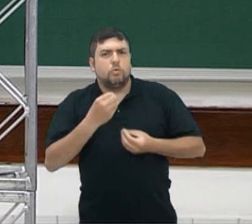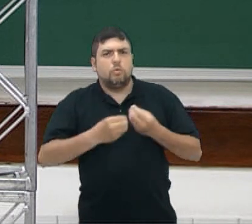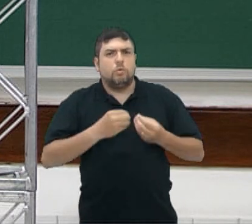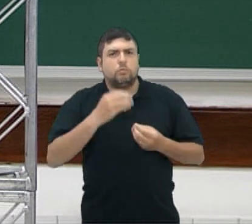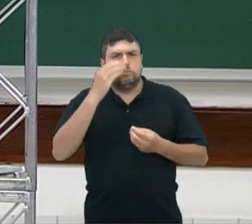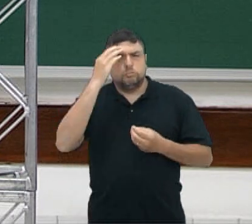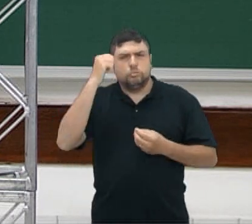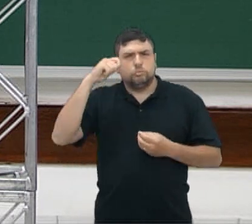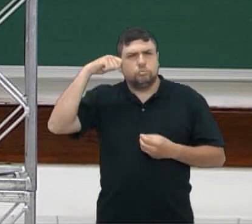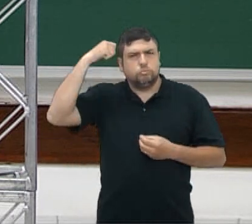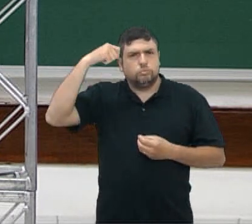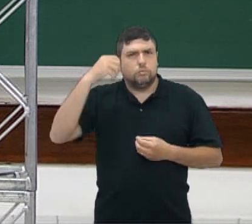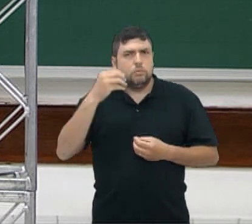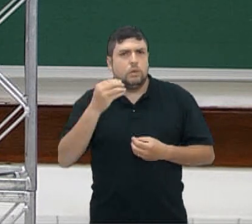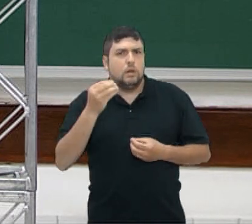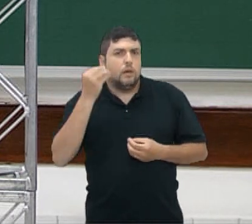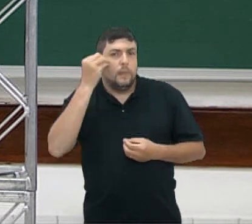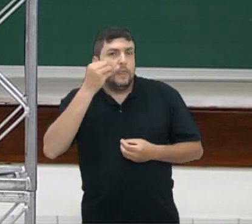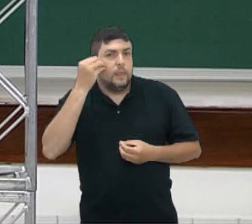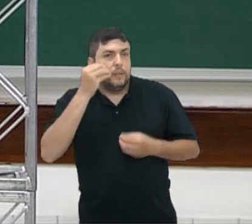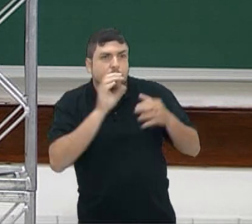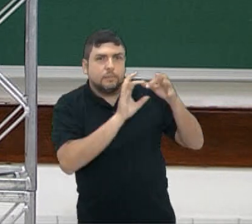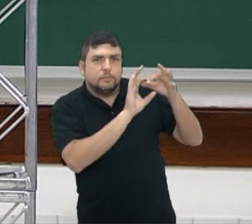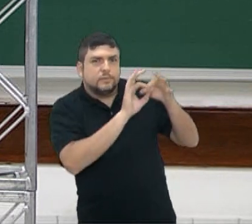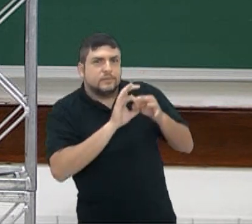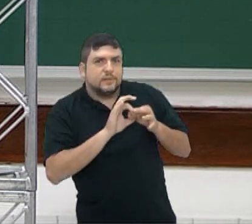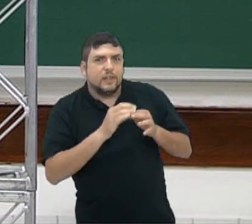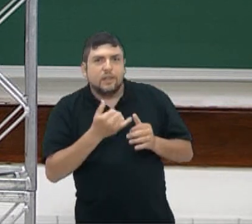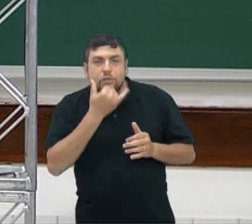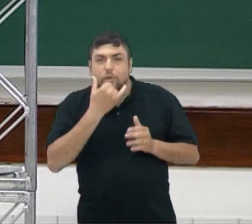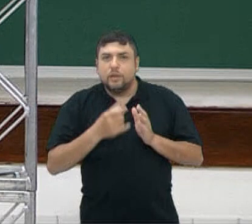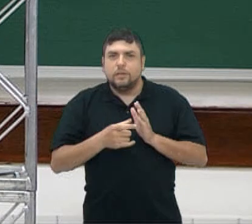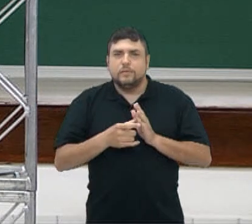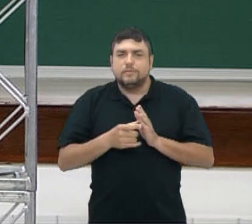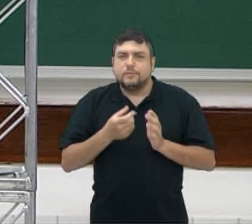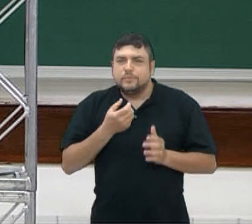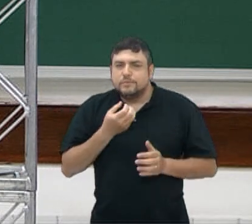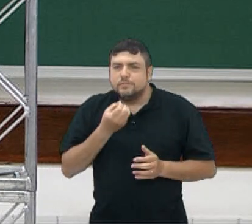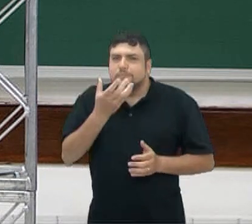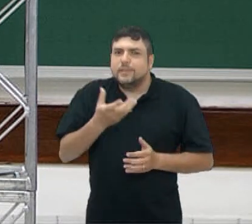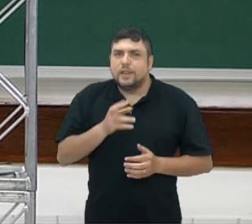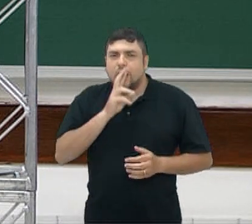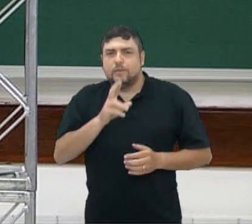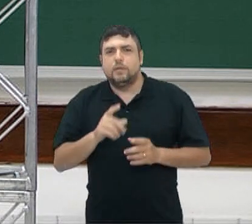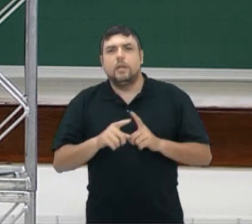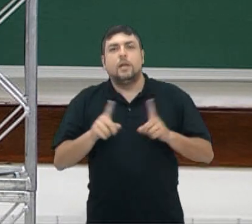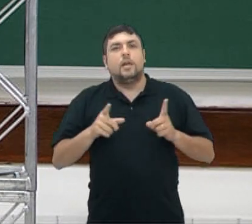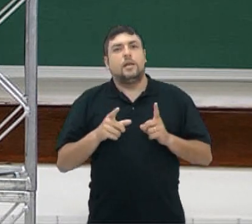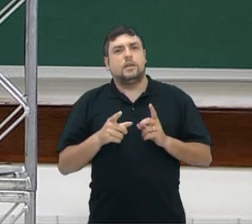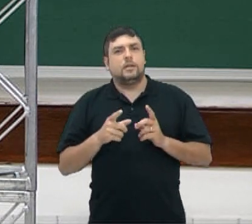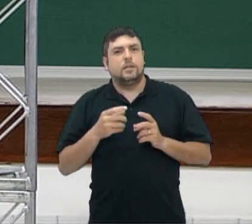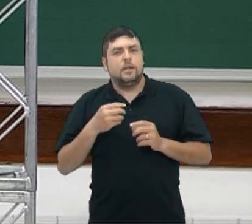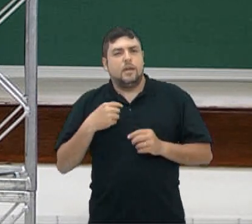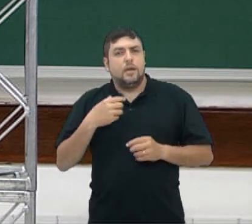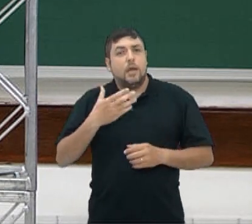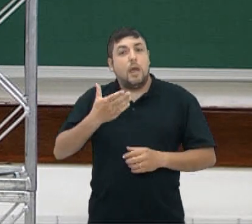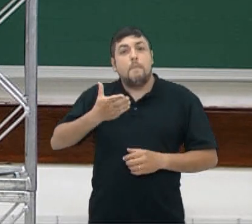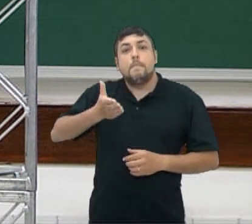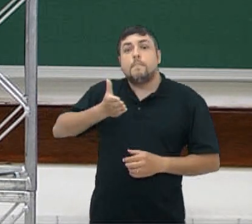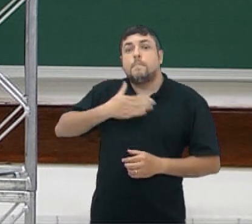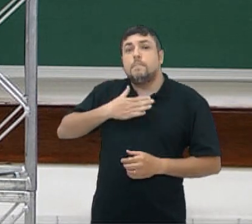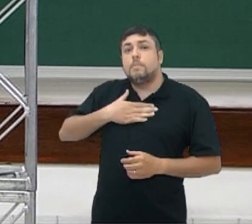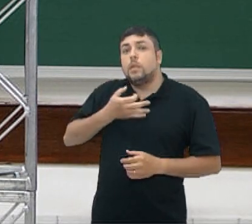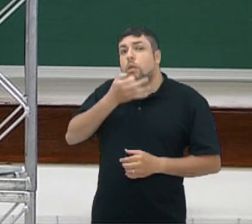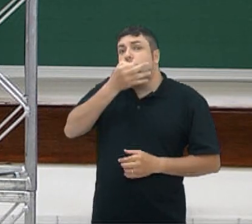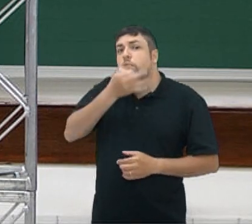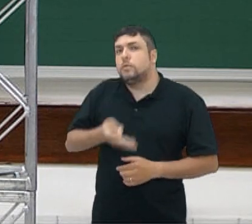inadequação à sua época. Bom, escapou, né, a resposta, desculpa. Mas ela diz aqui, ó, ela mesma fala, no meu entendimento. Então ela deixa claro que é o ponto